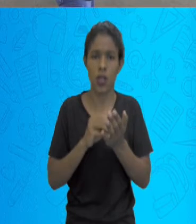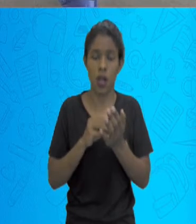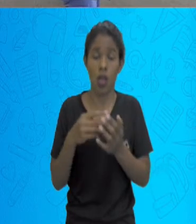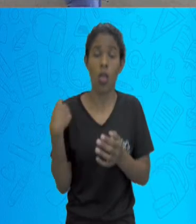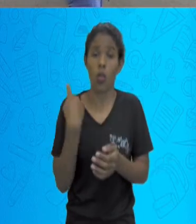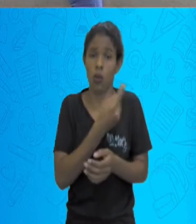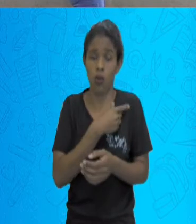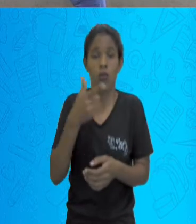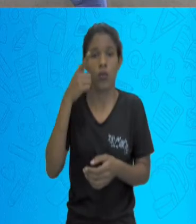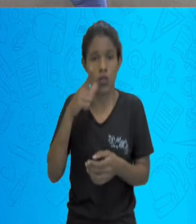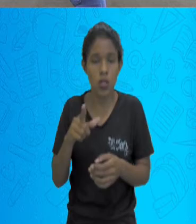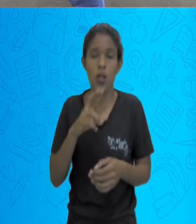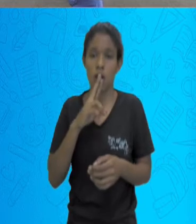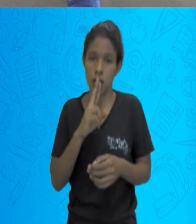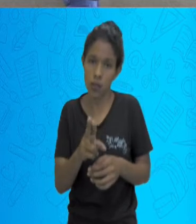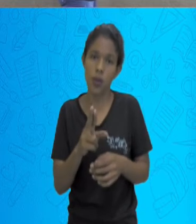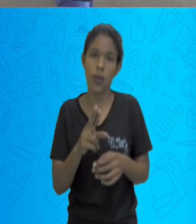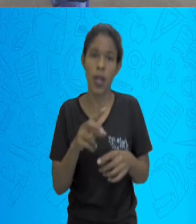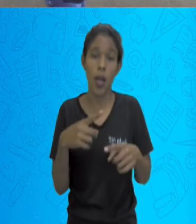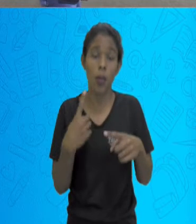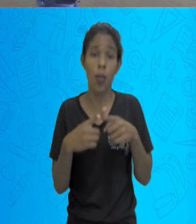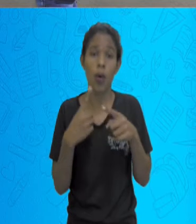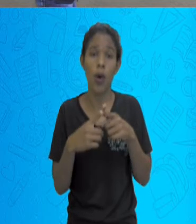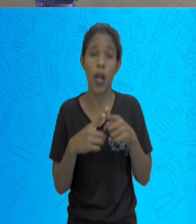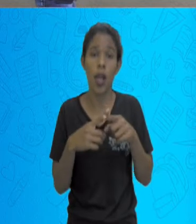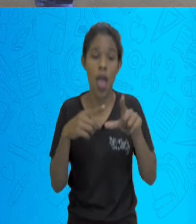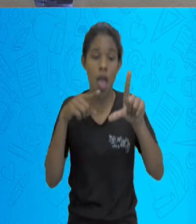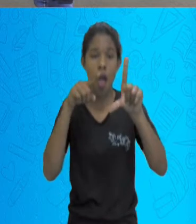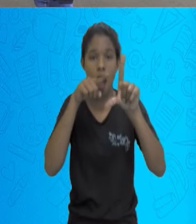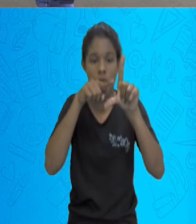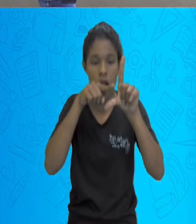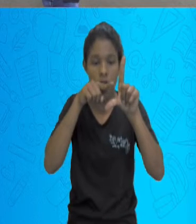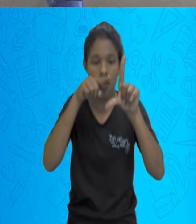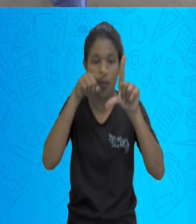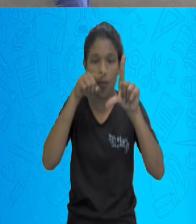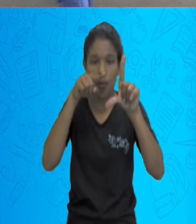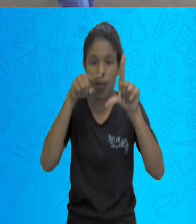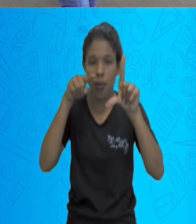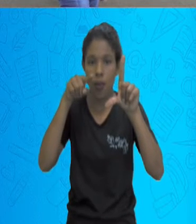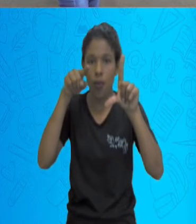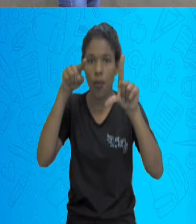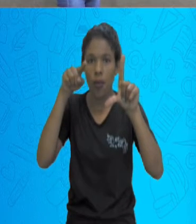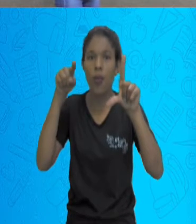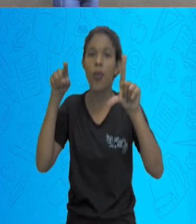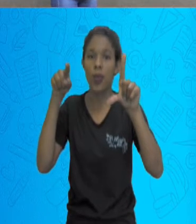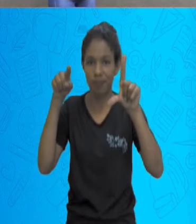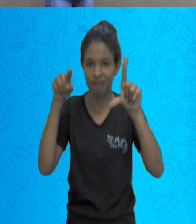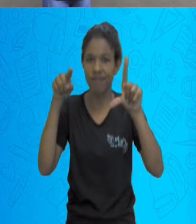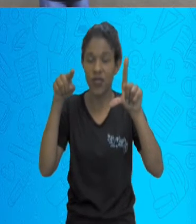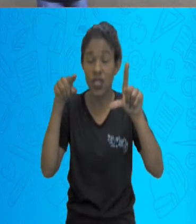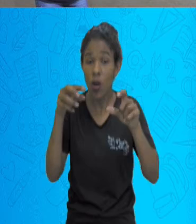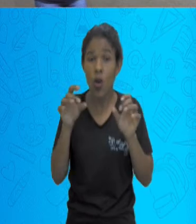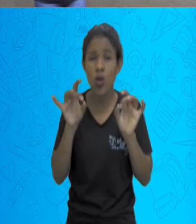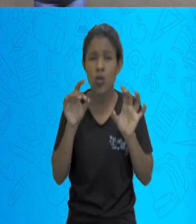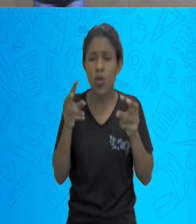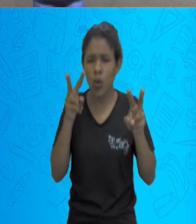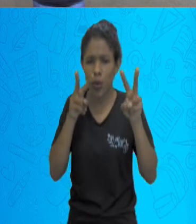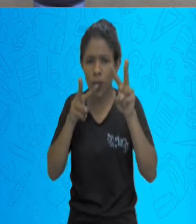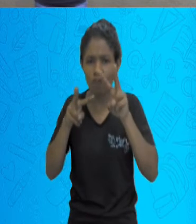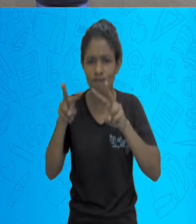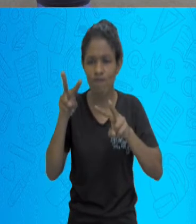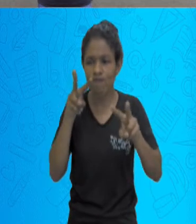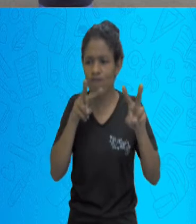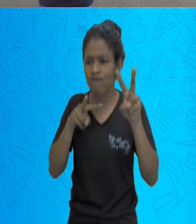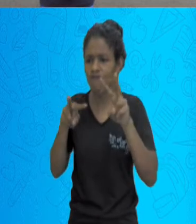dos pontos e a inclinação das linhas que compõem o gráfico. Então, observando o gráfico, os